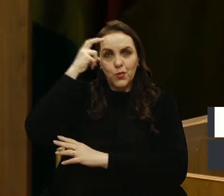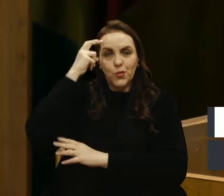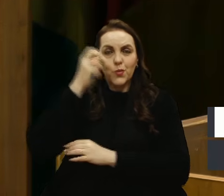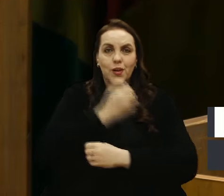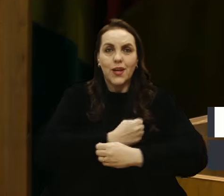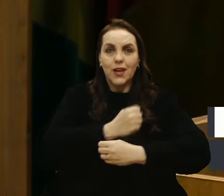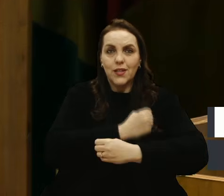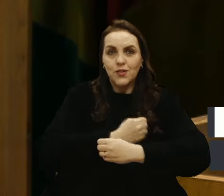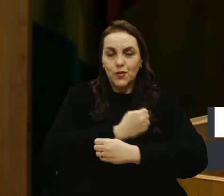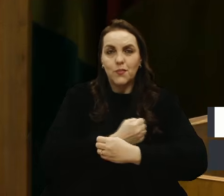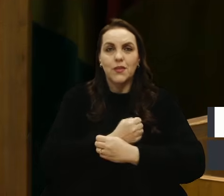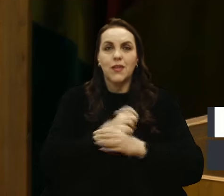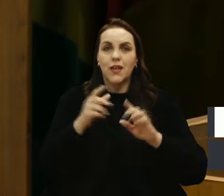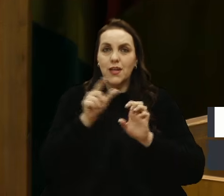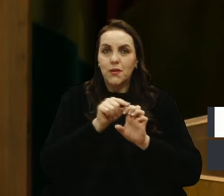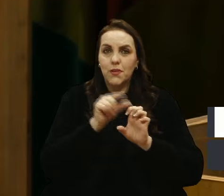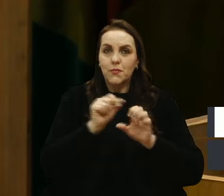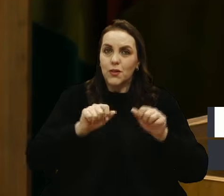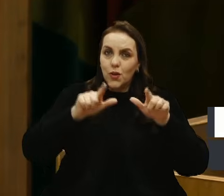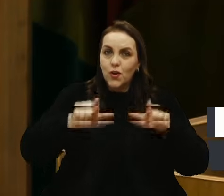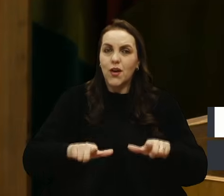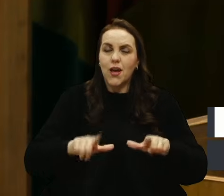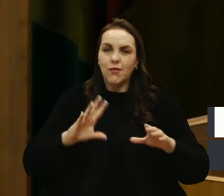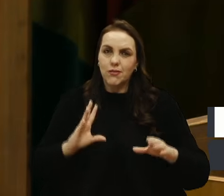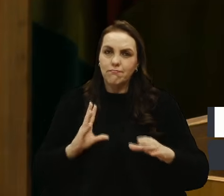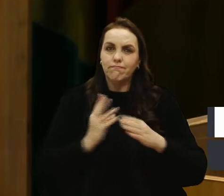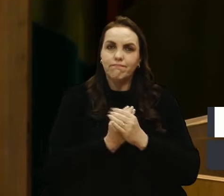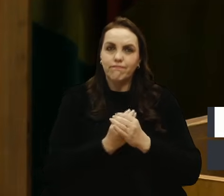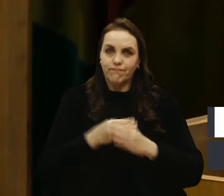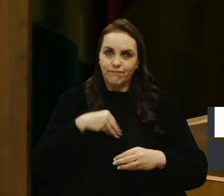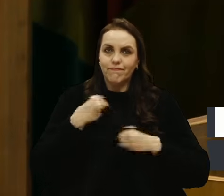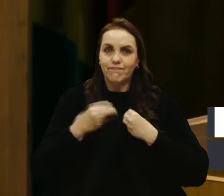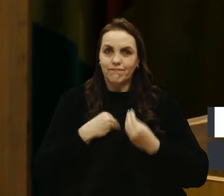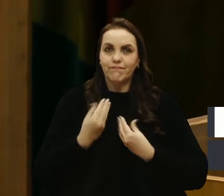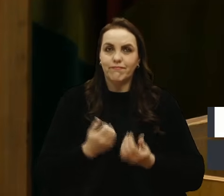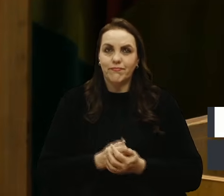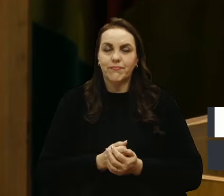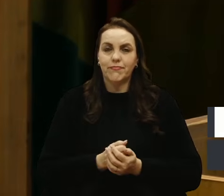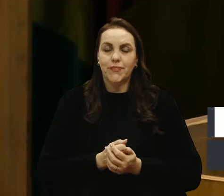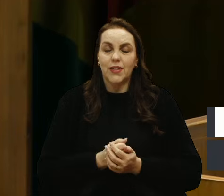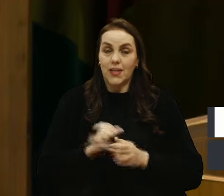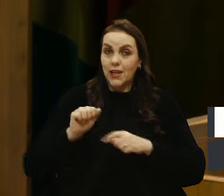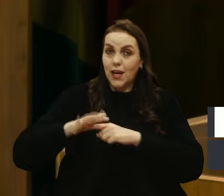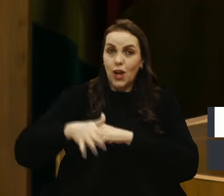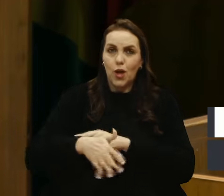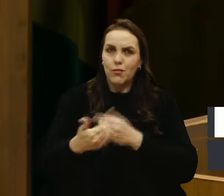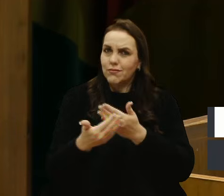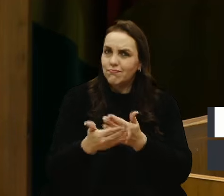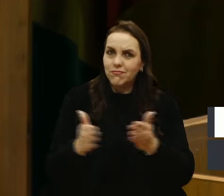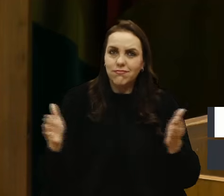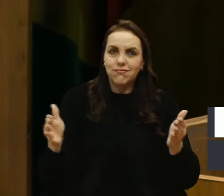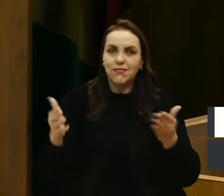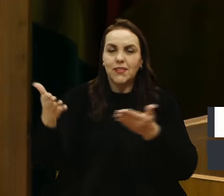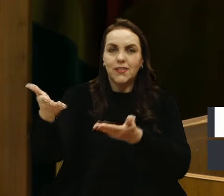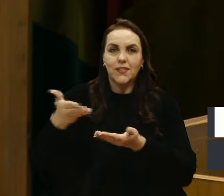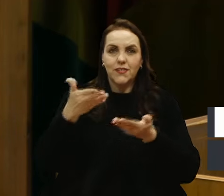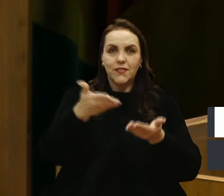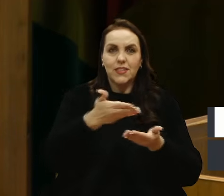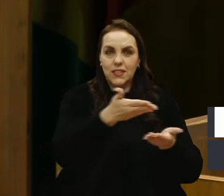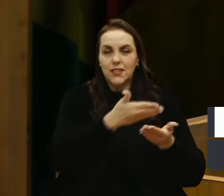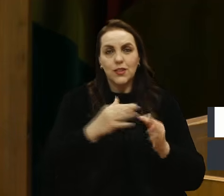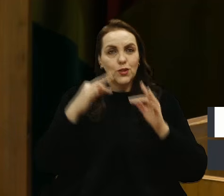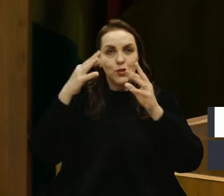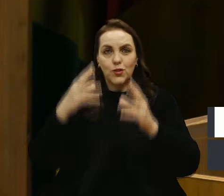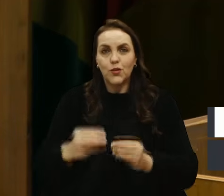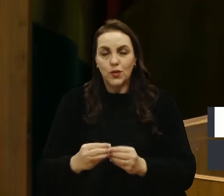empreendedores locais e o sentimento de pertencimento. Galópolis está de portas abertas para receber visitantes e